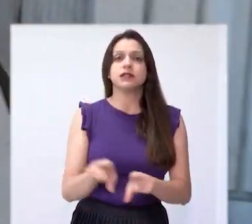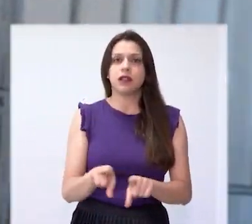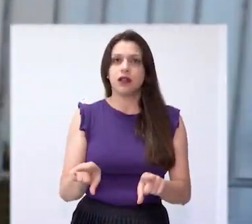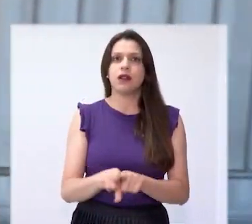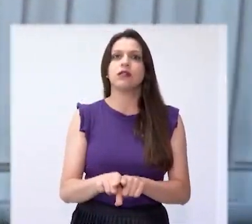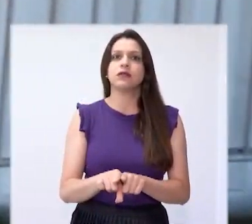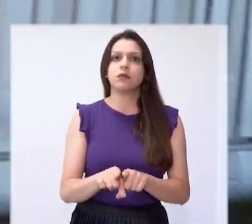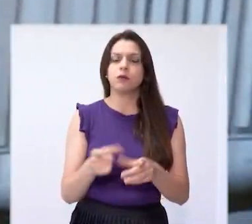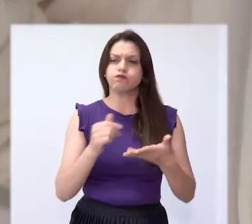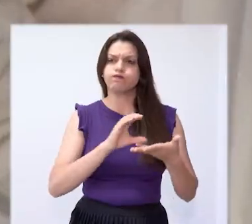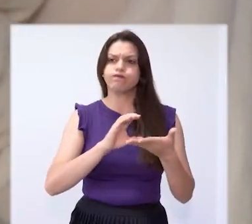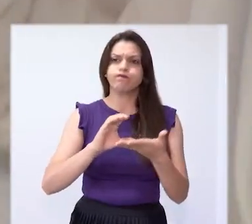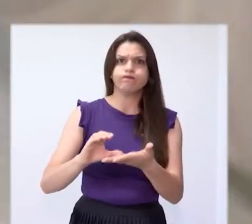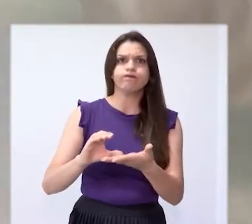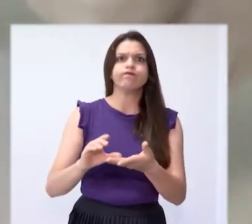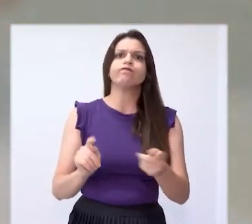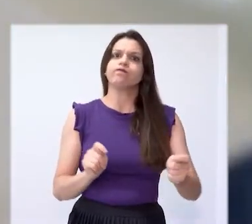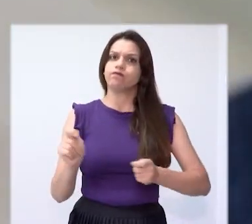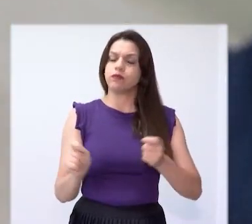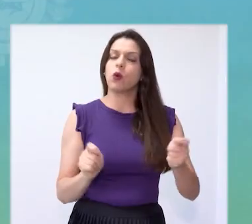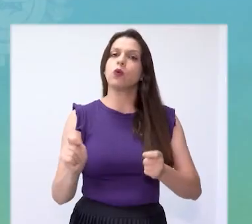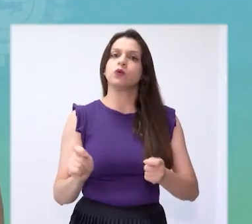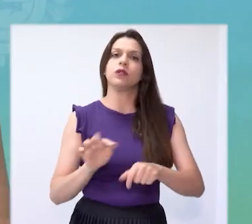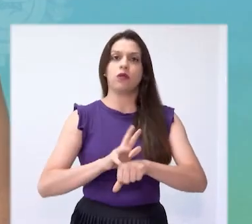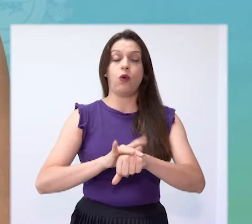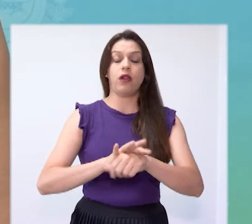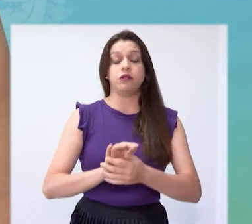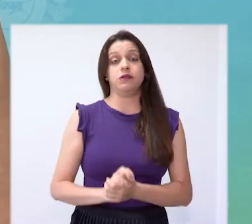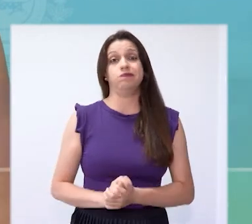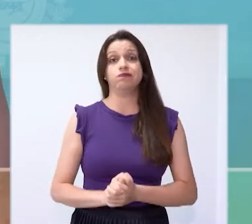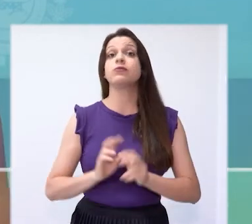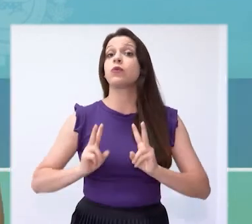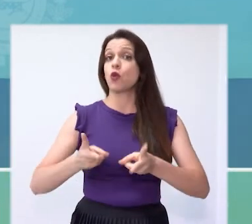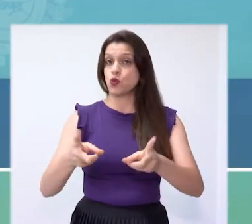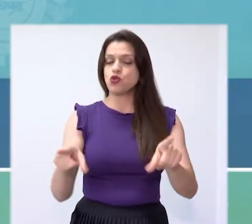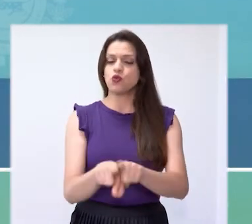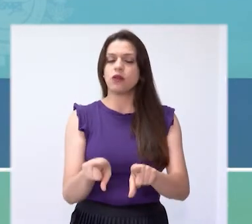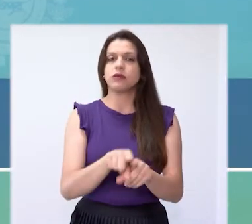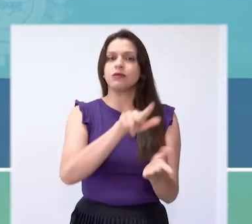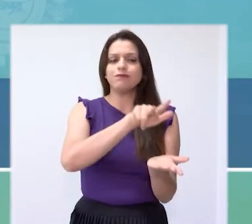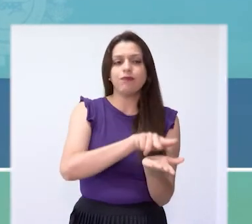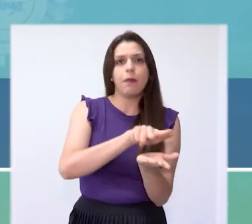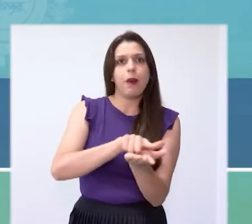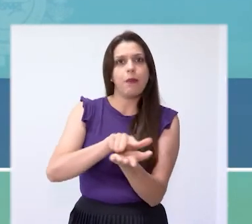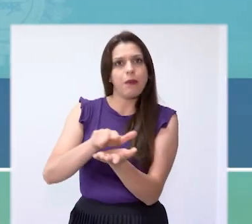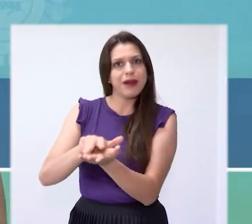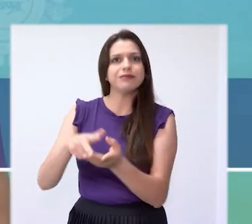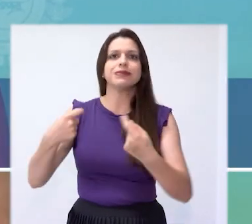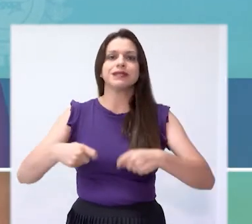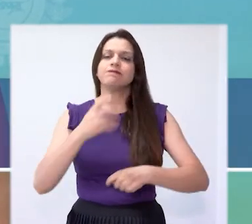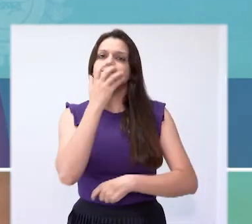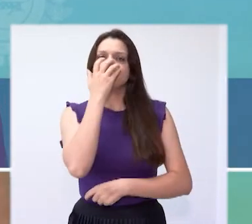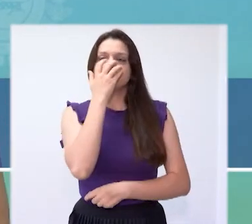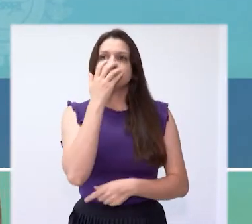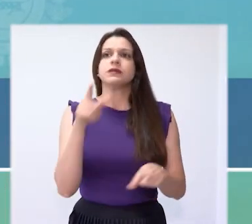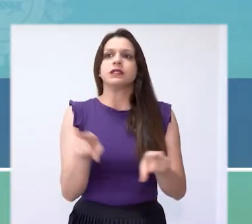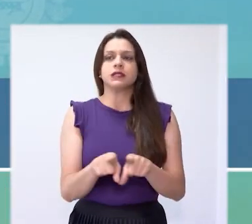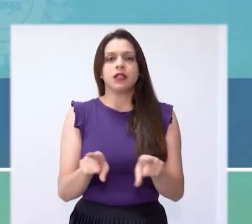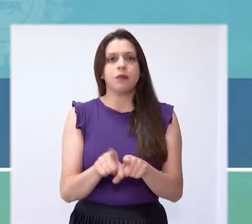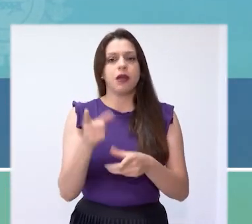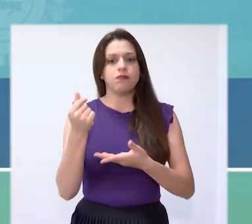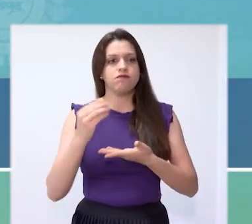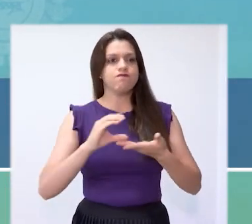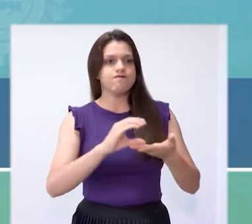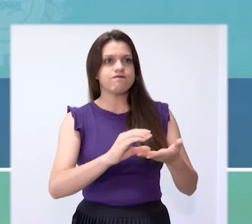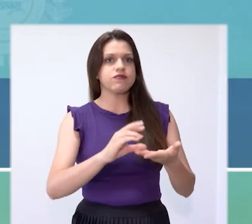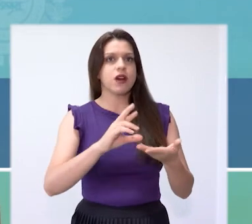contenção e mitigação do novo coronavírus. Nós continuamos com a habilitação dos leitos, continuamos com as ações de